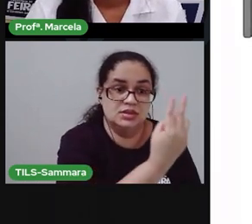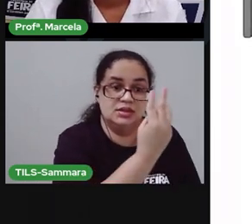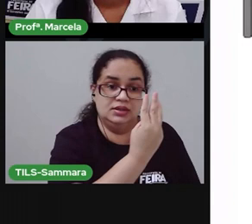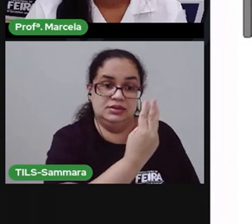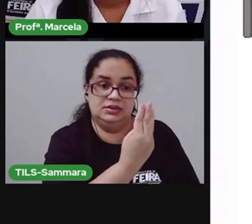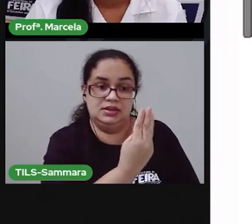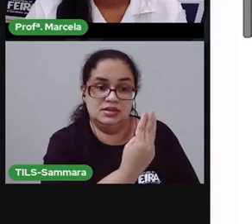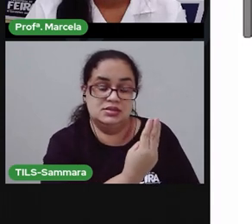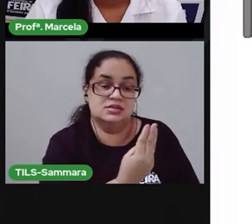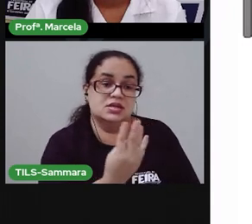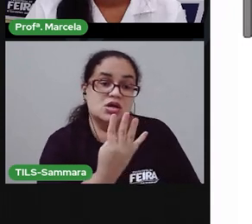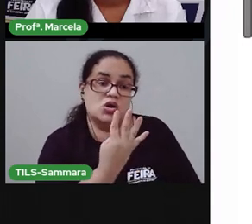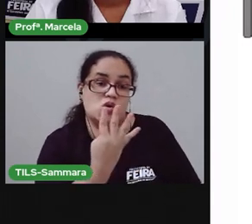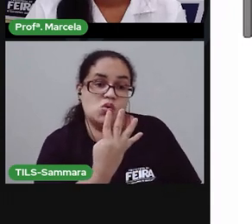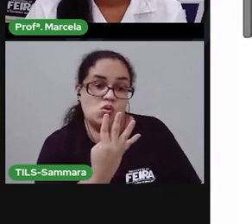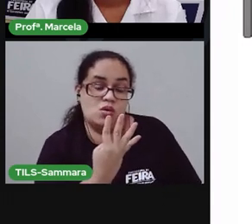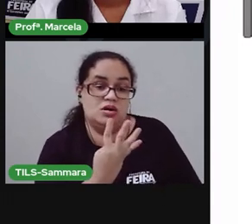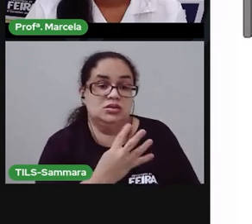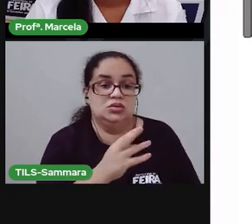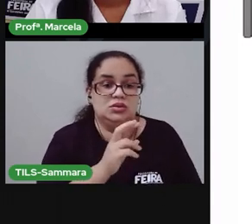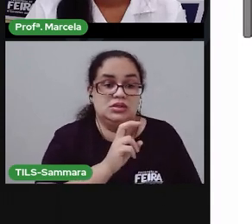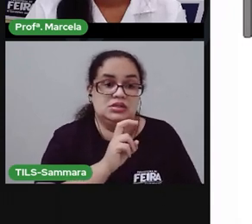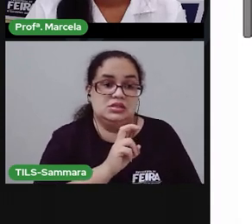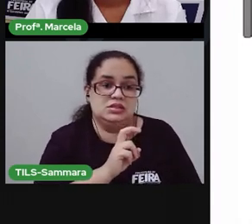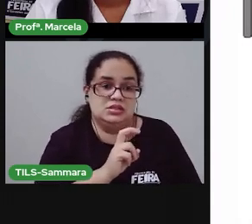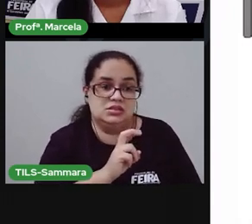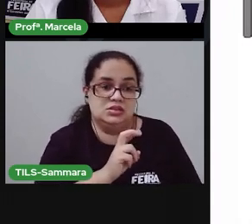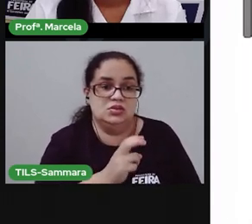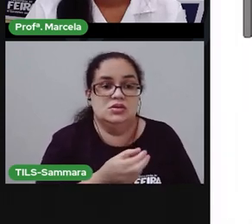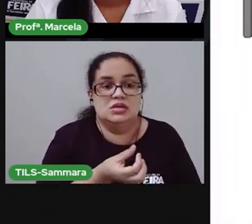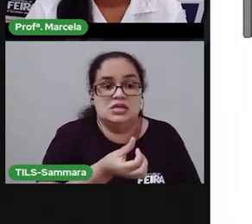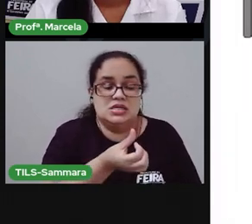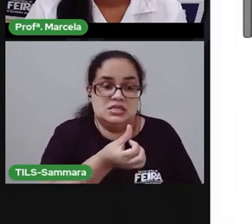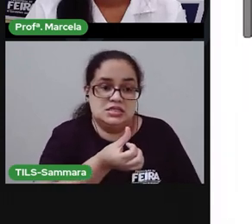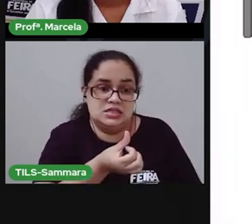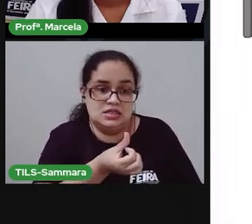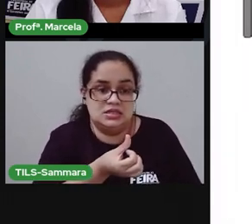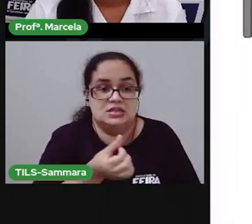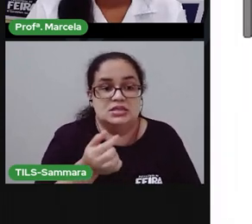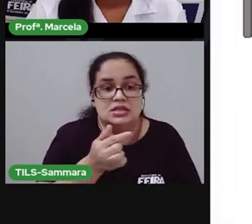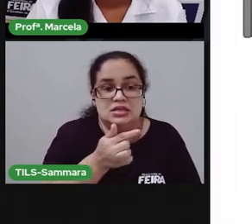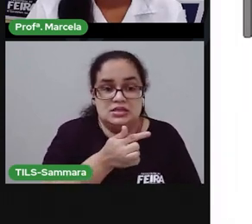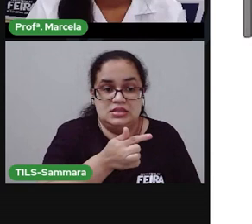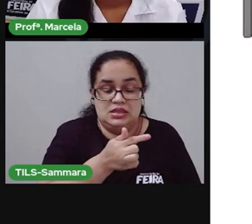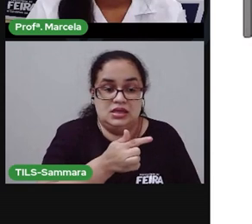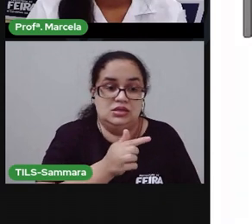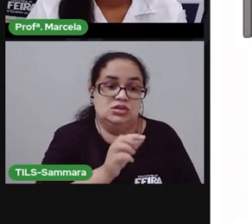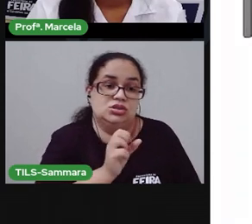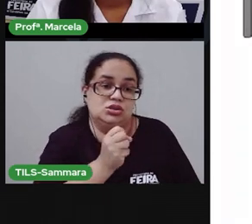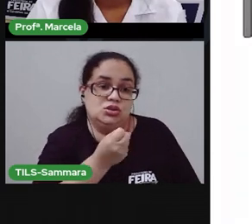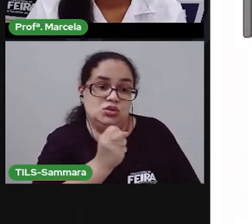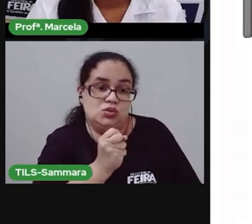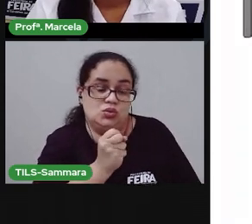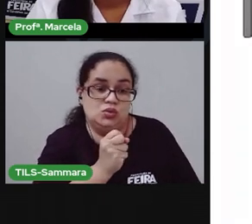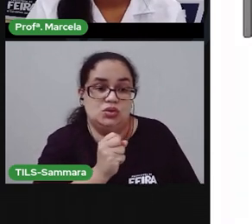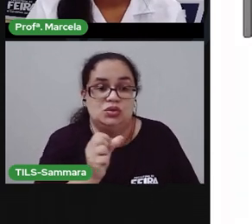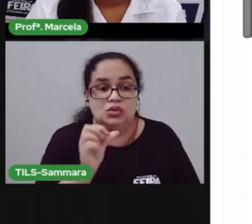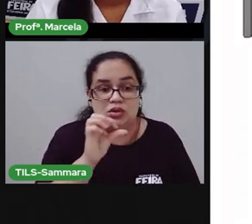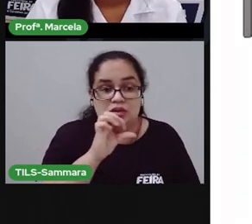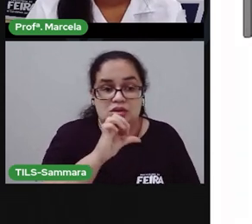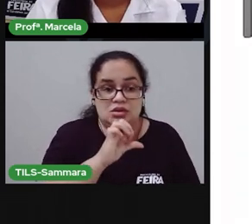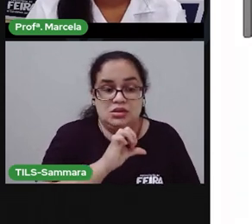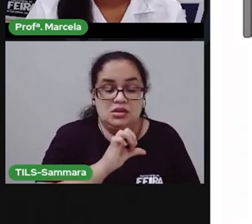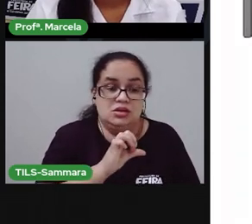dois, três, quatro, cinco, seis, sete,